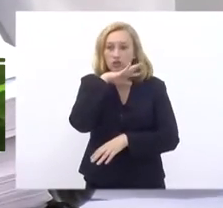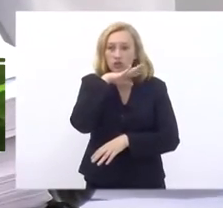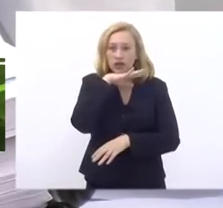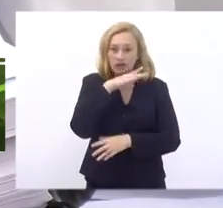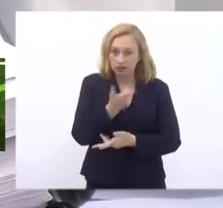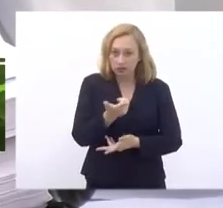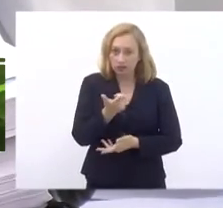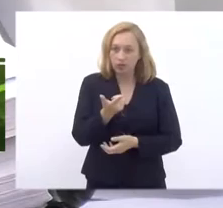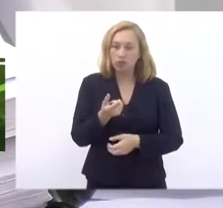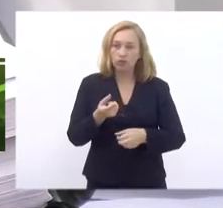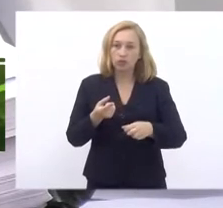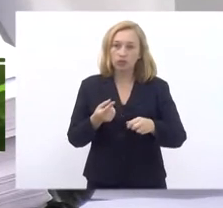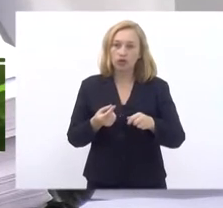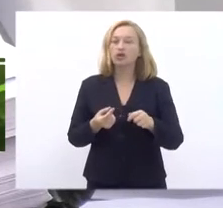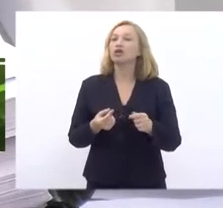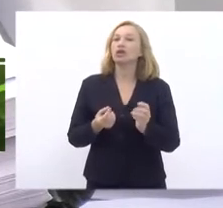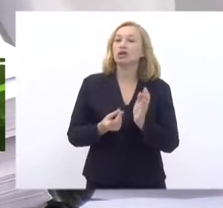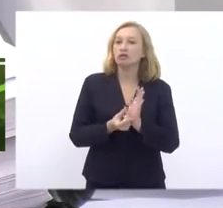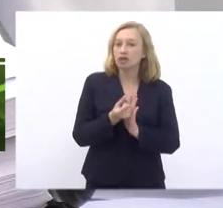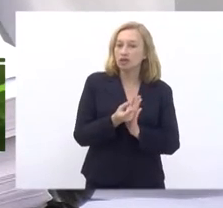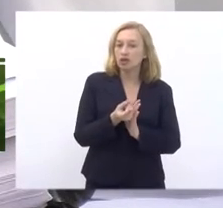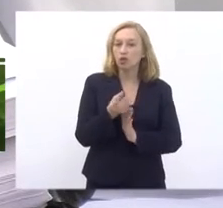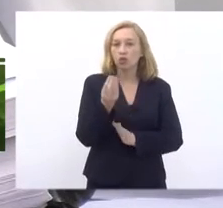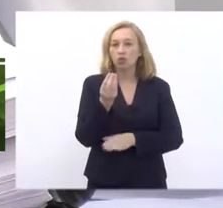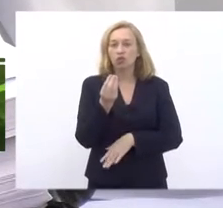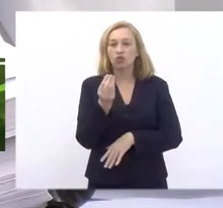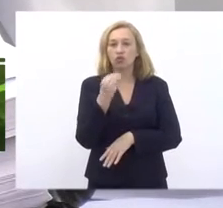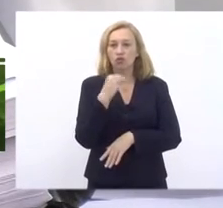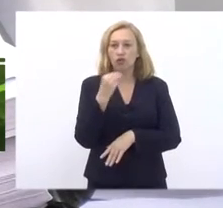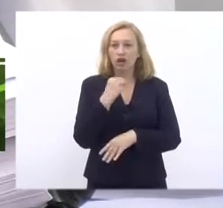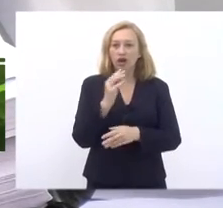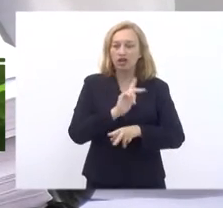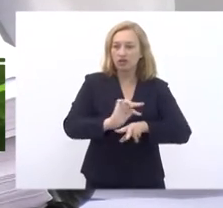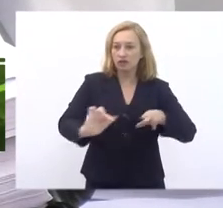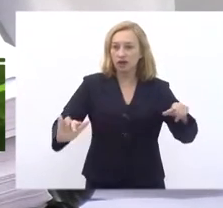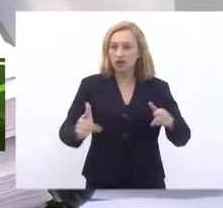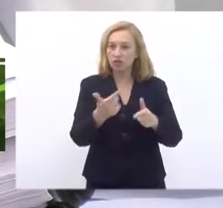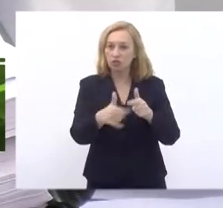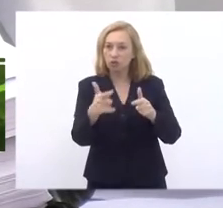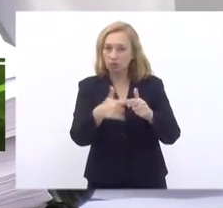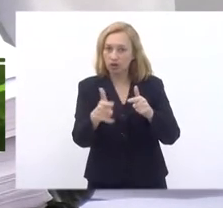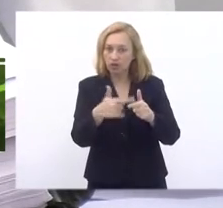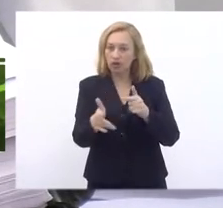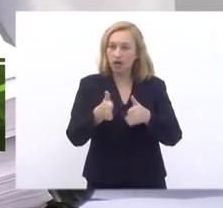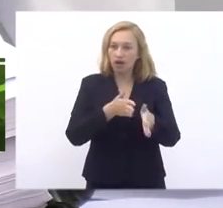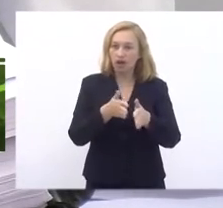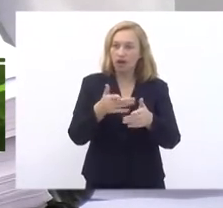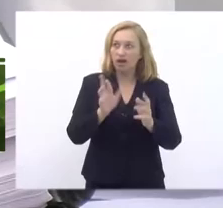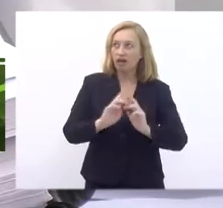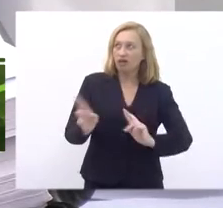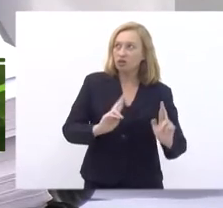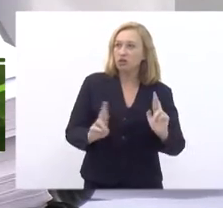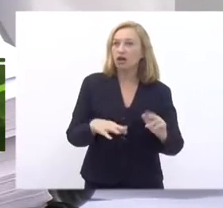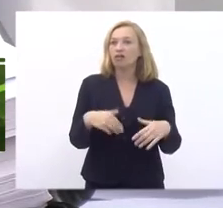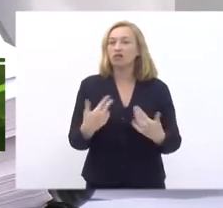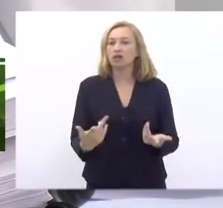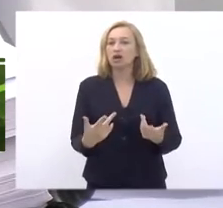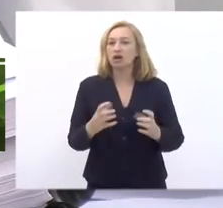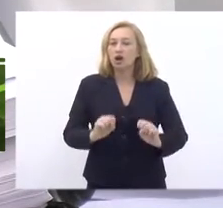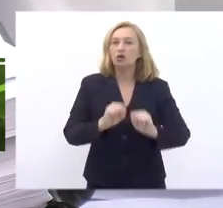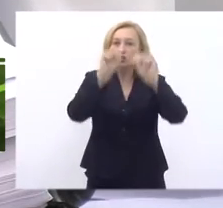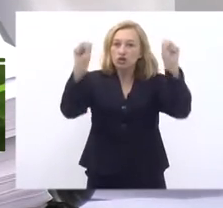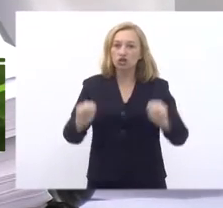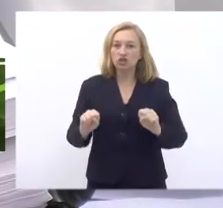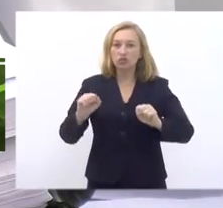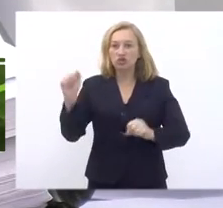financeira, passando por diversos problemas relacionados ao sistema como